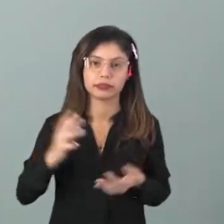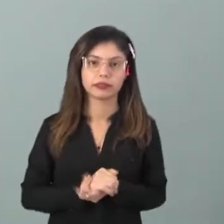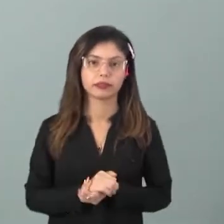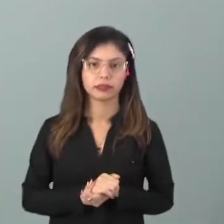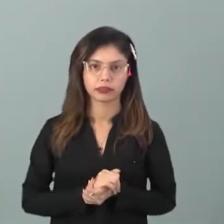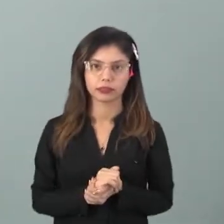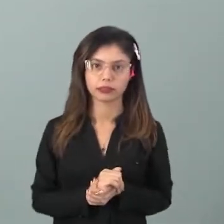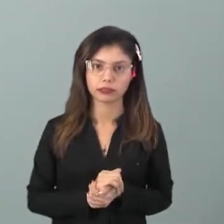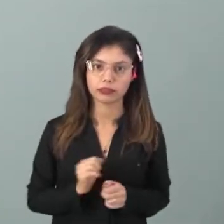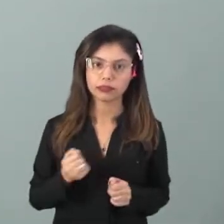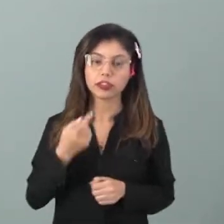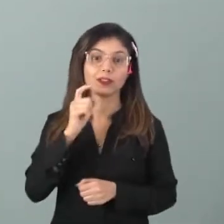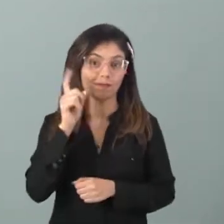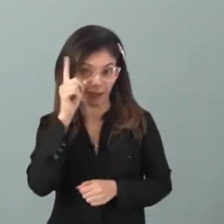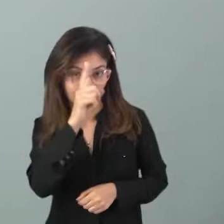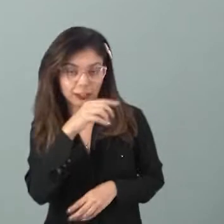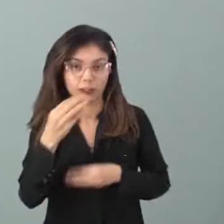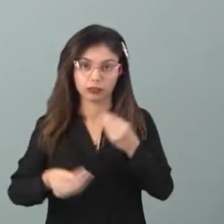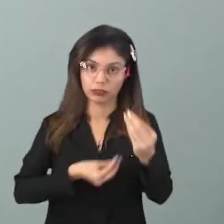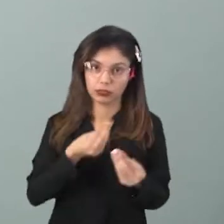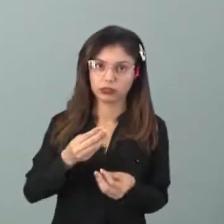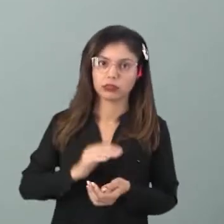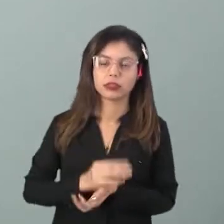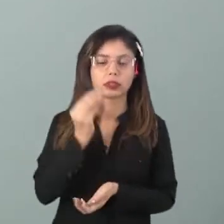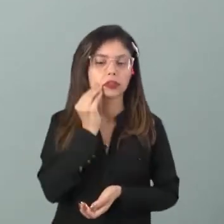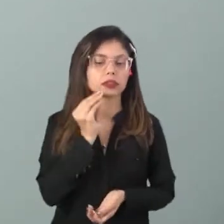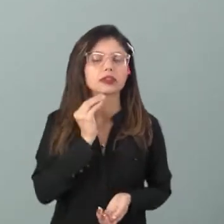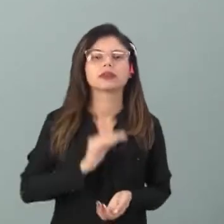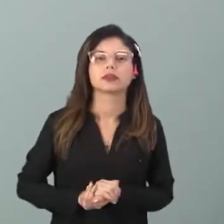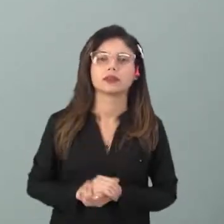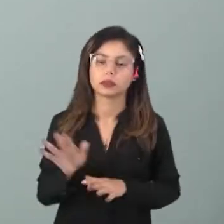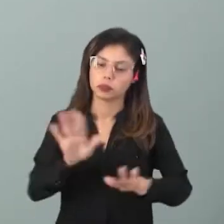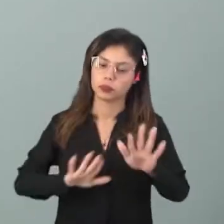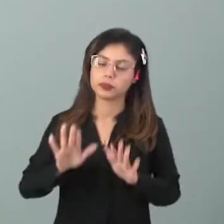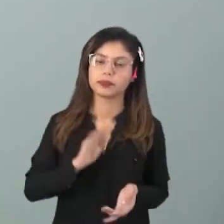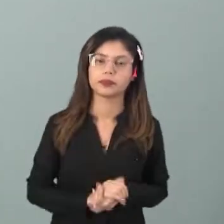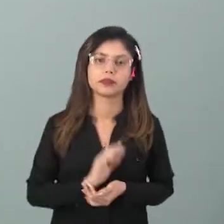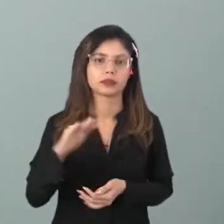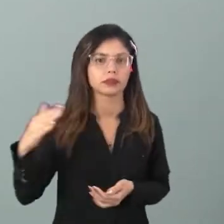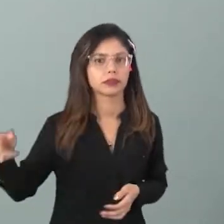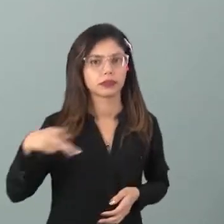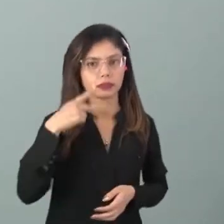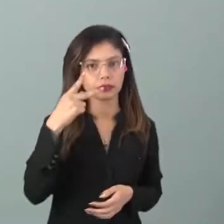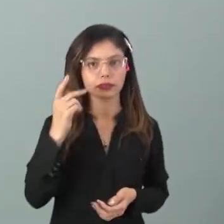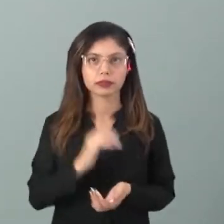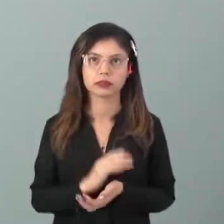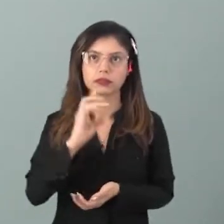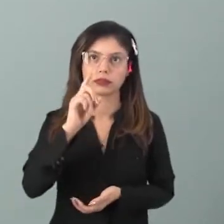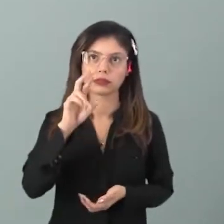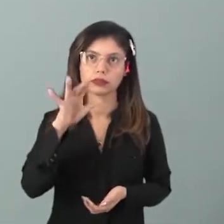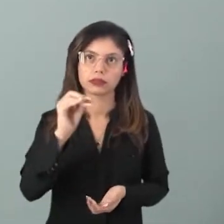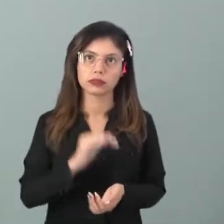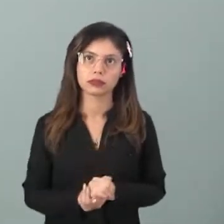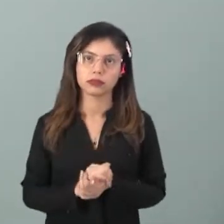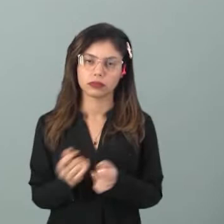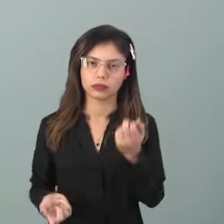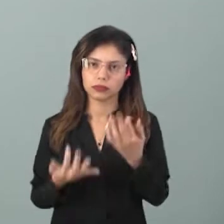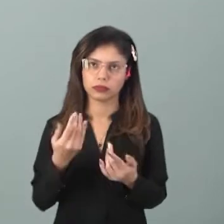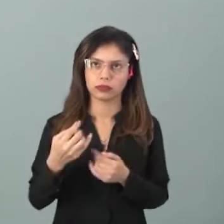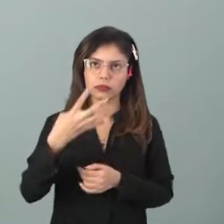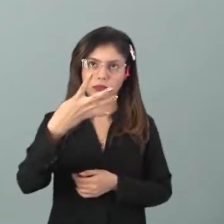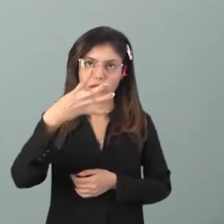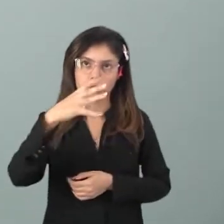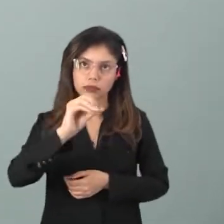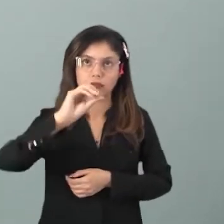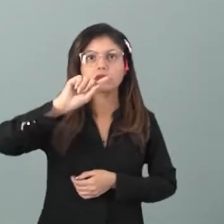acontecer de forma mais grave, né? Como uma forma de tentar se proteger. Então aí, quando a gente fala do Círculo de Fogo, ele tem mais de